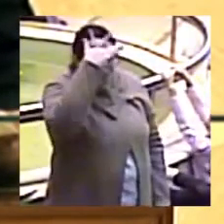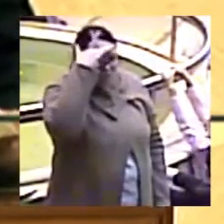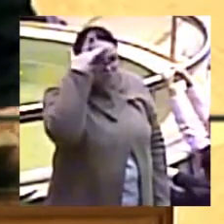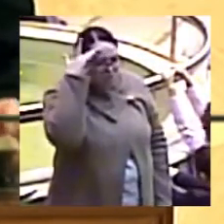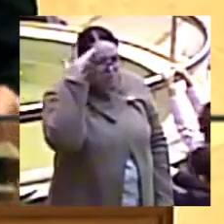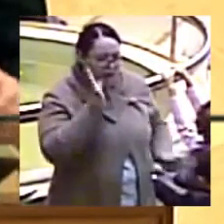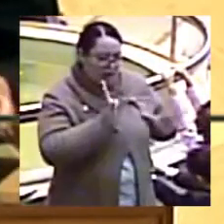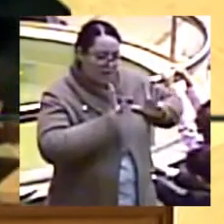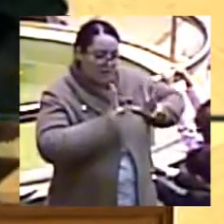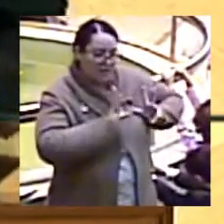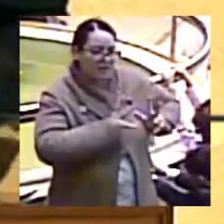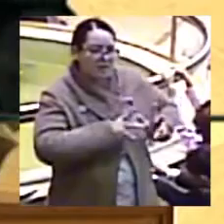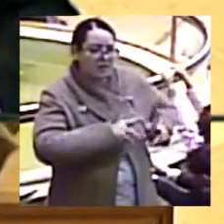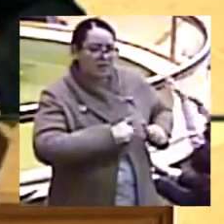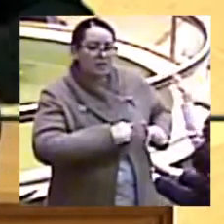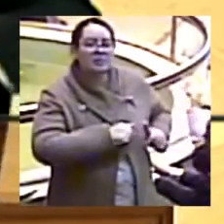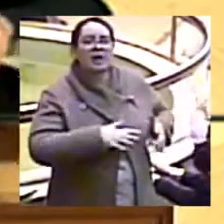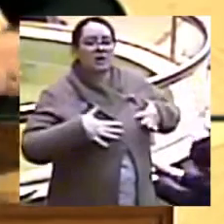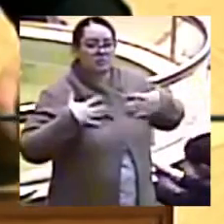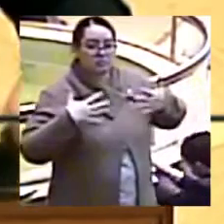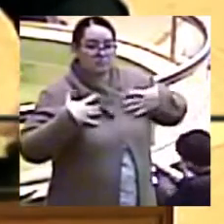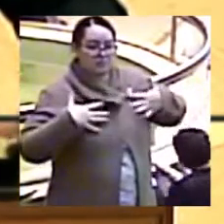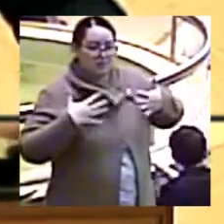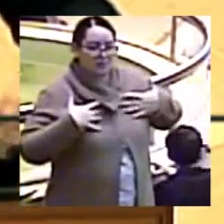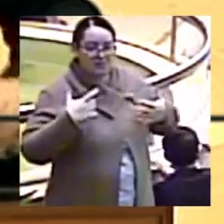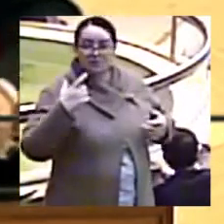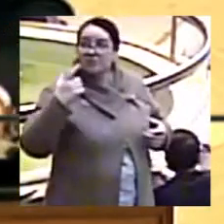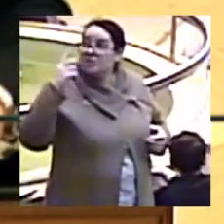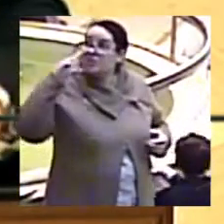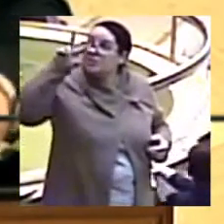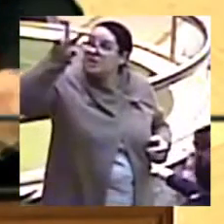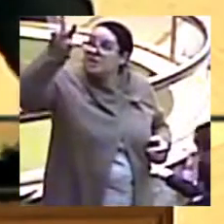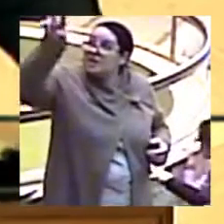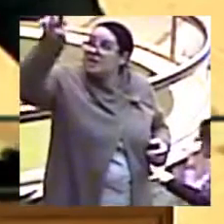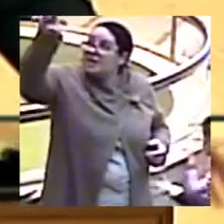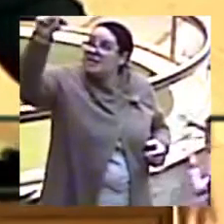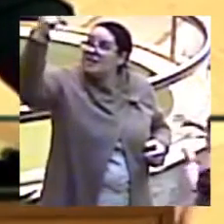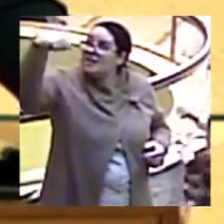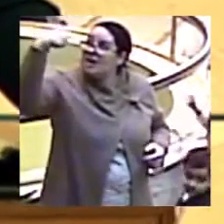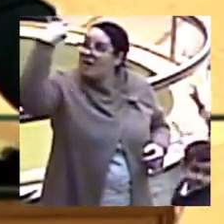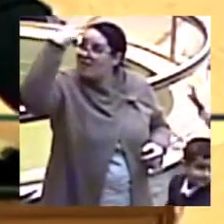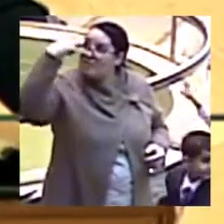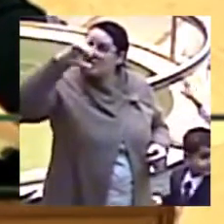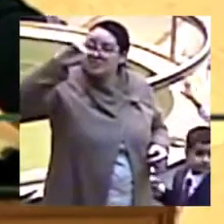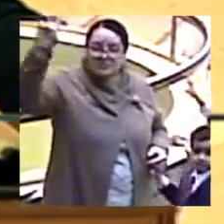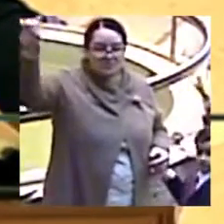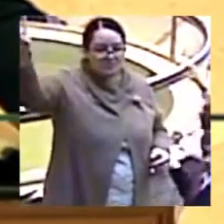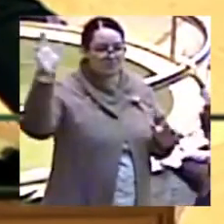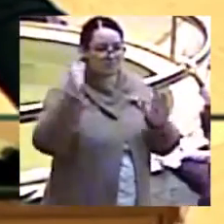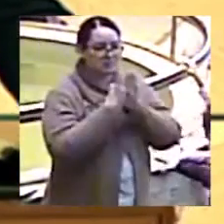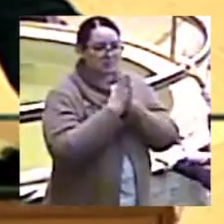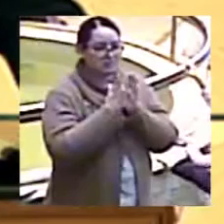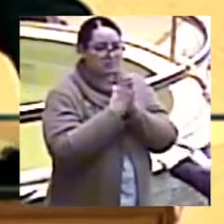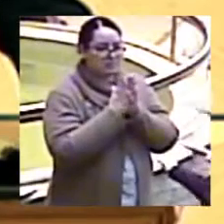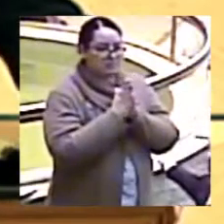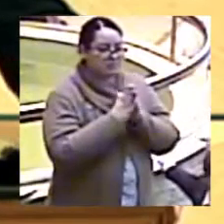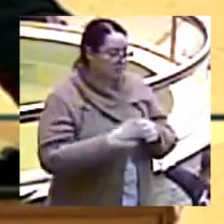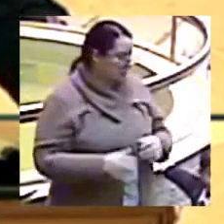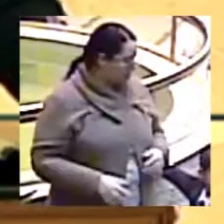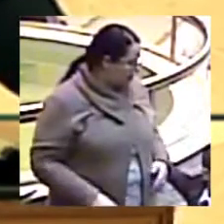contemplarão a face, diz a palavra de Deus. Grande Pai Celestial, a tua palavra